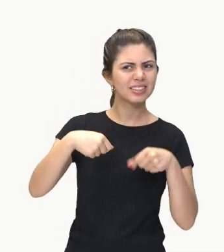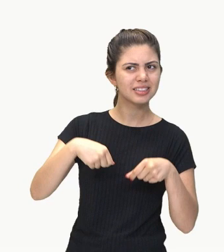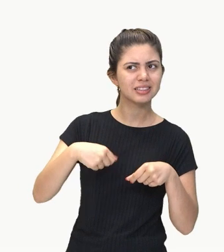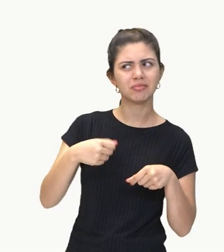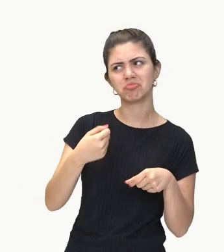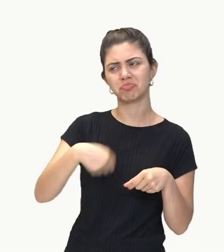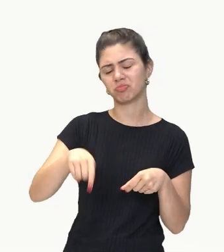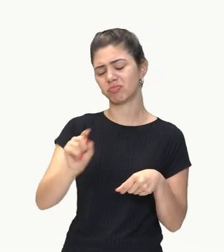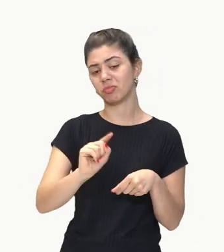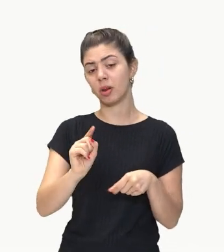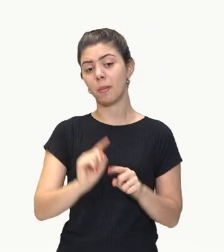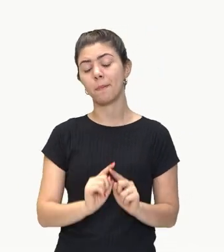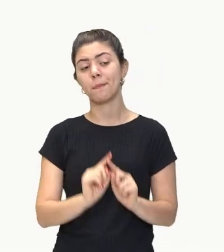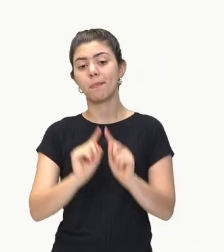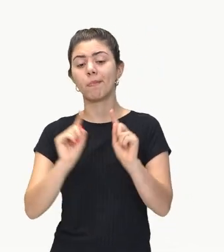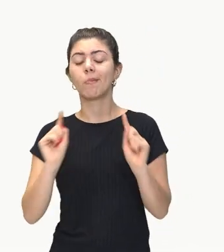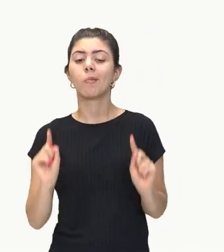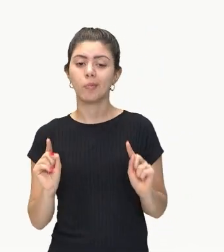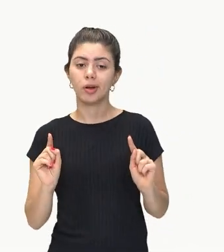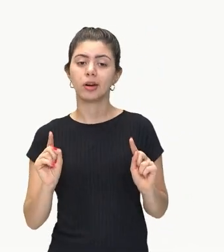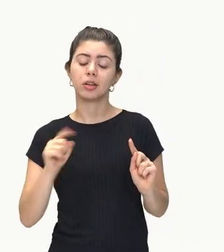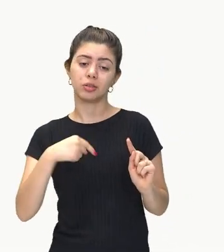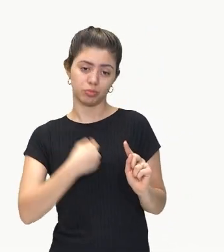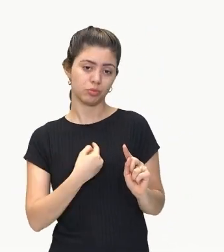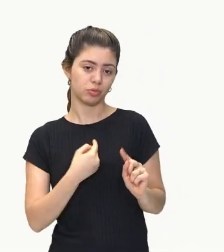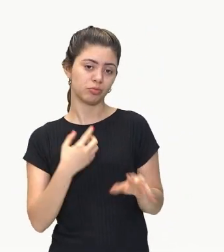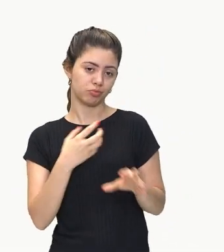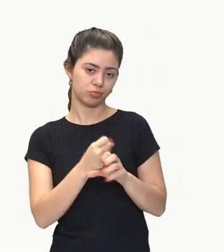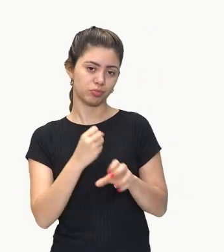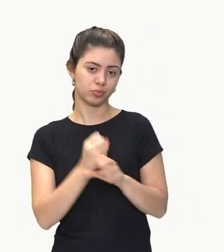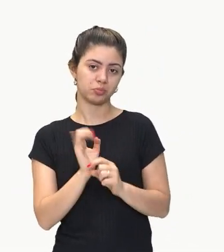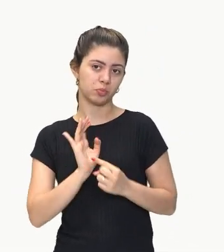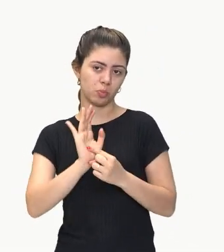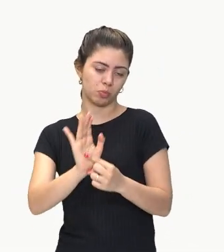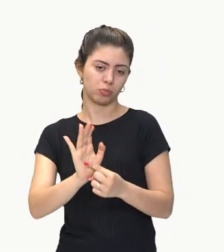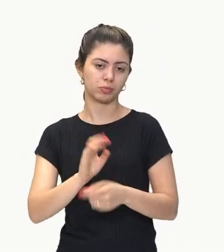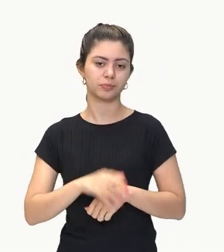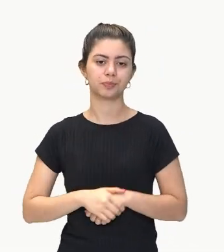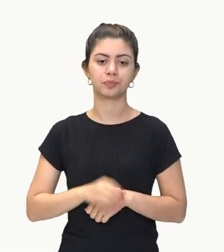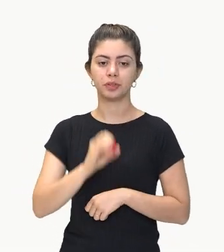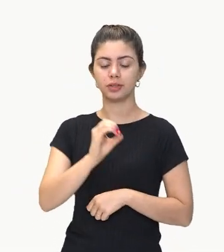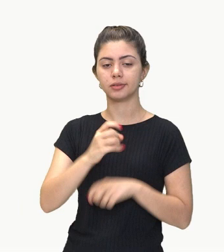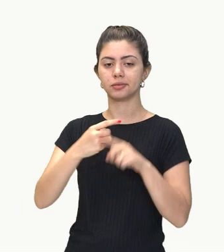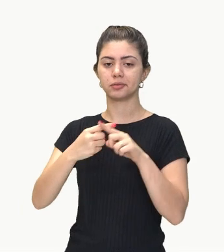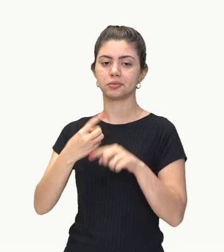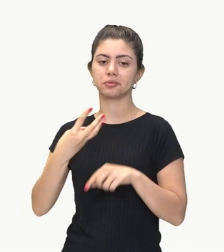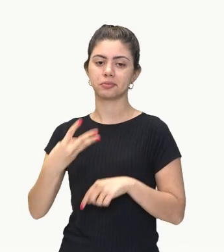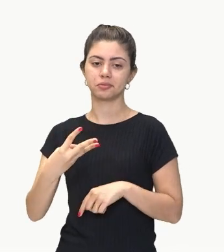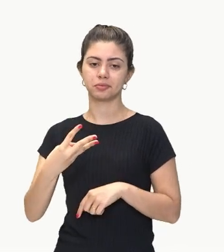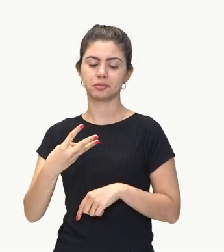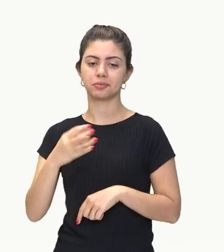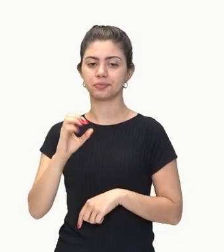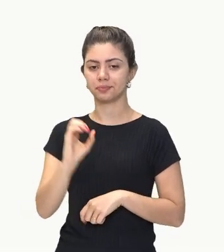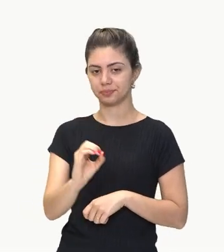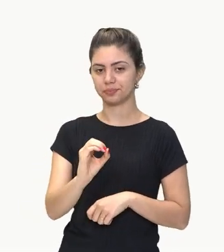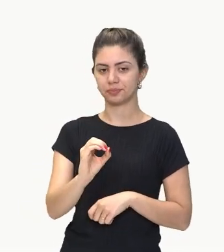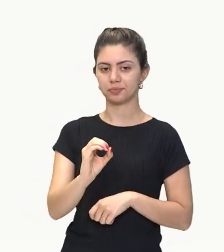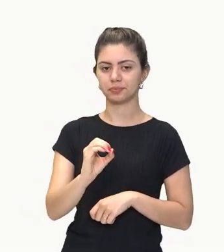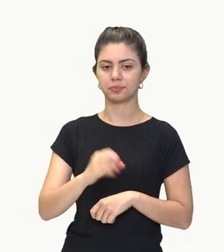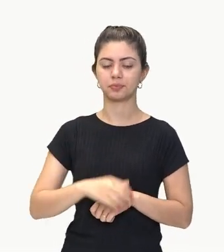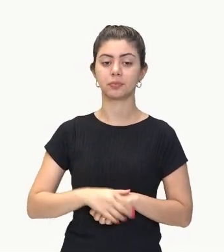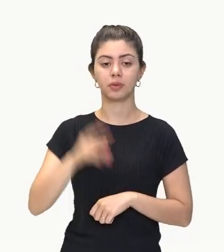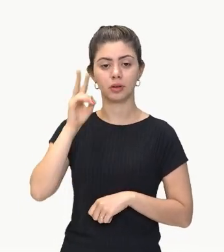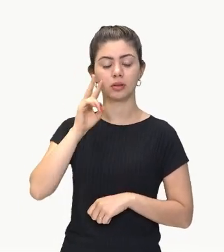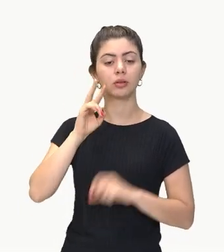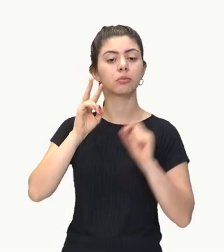Não. Mas nós vamos fazer. Vamos lá. 0 vezes 3, 0.